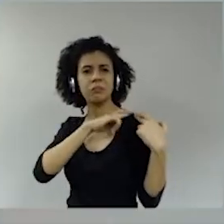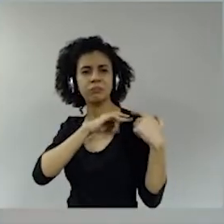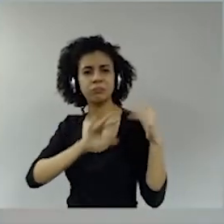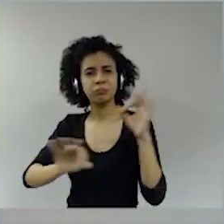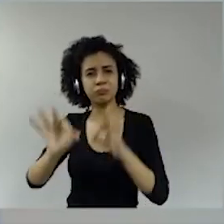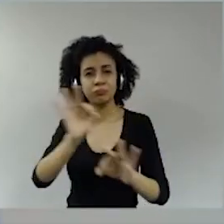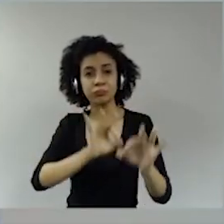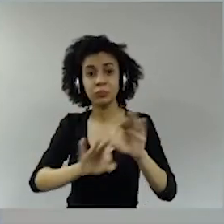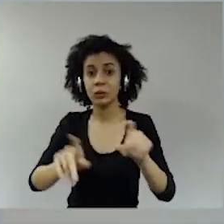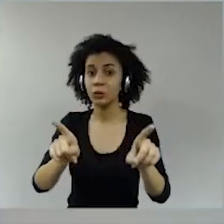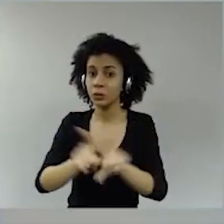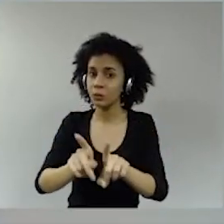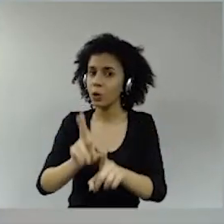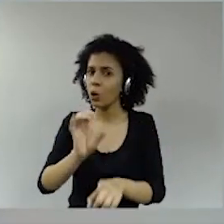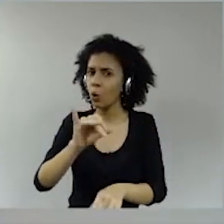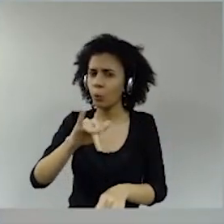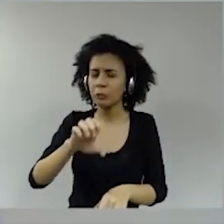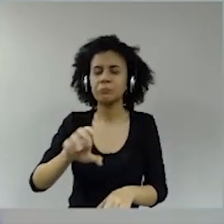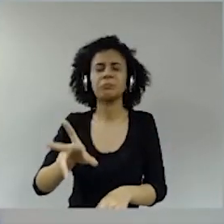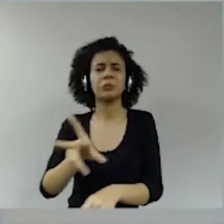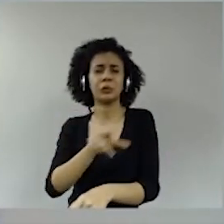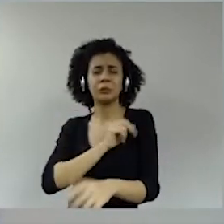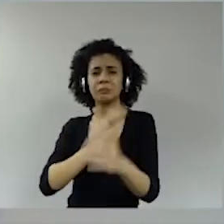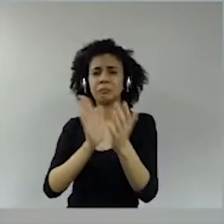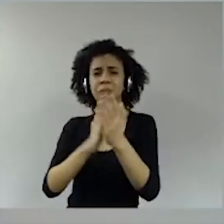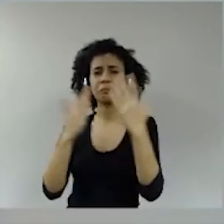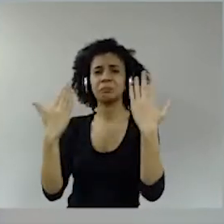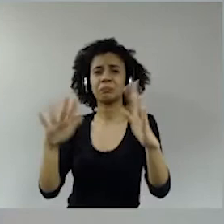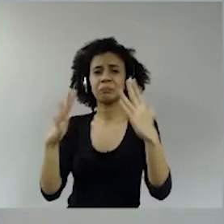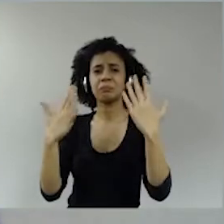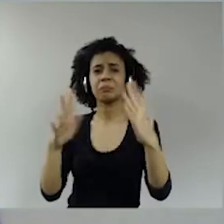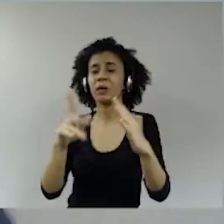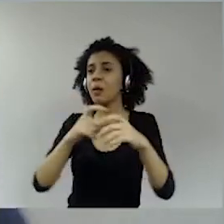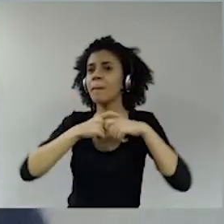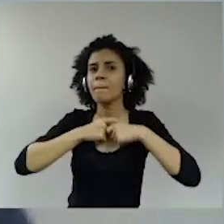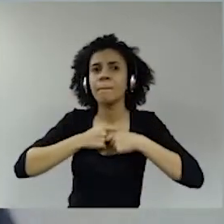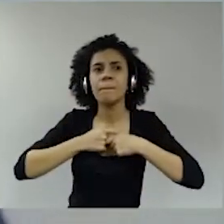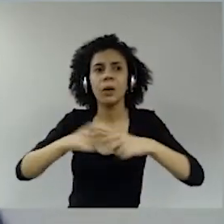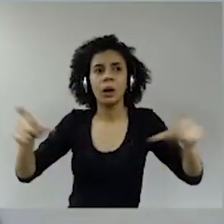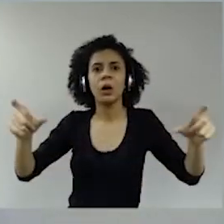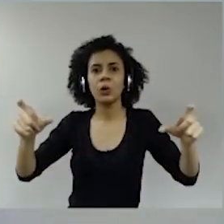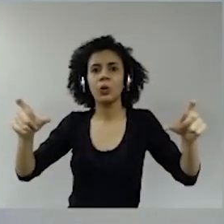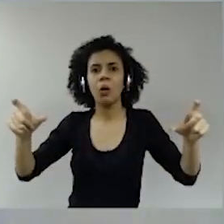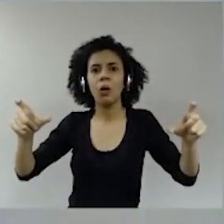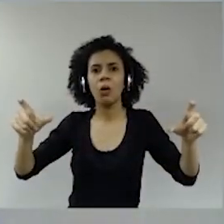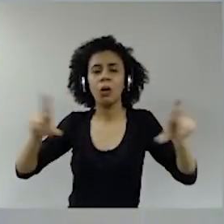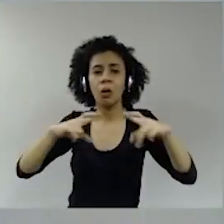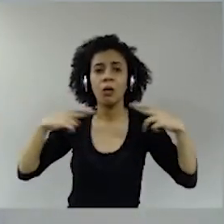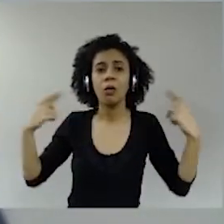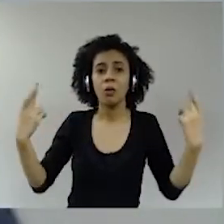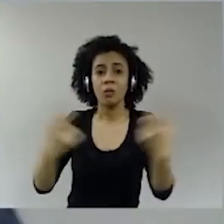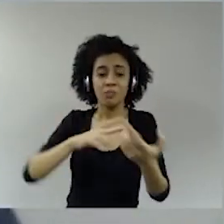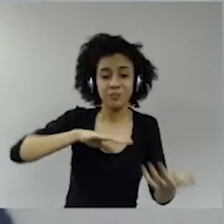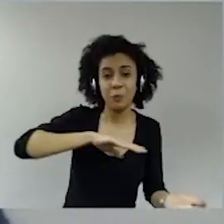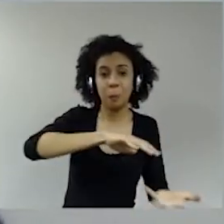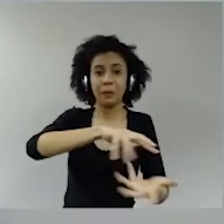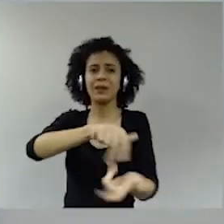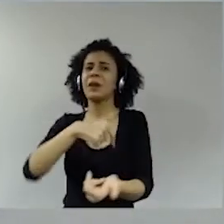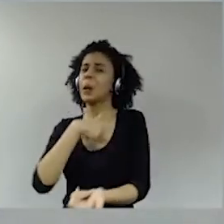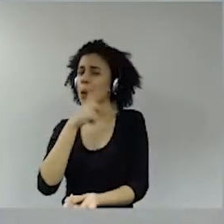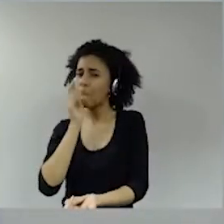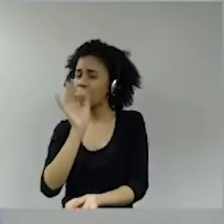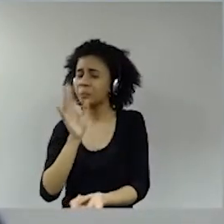e o Rony Duarte. Rapaz, Rony, você está de parabéns. Eu acredito que deve ser o maior evento jurídico virtual do planeta. Uma